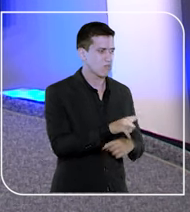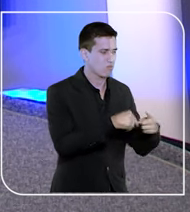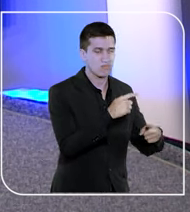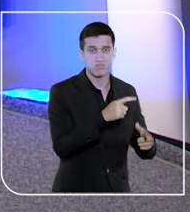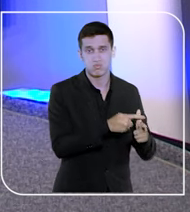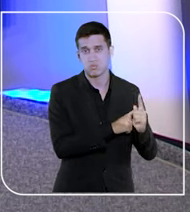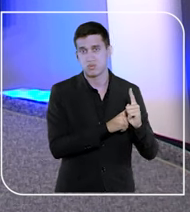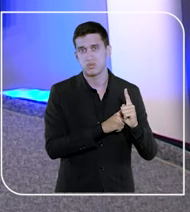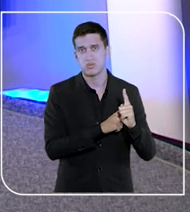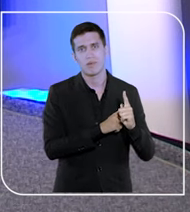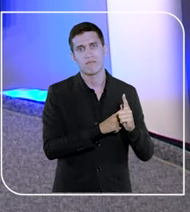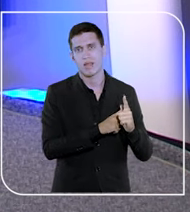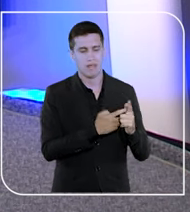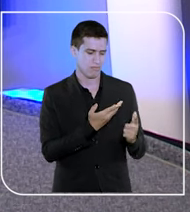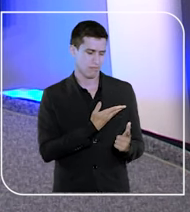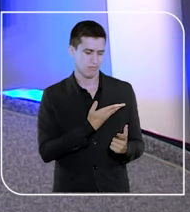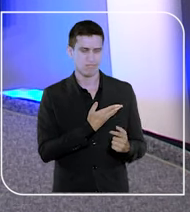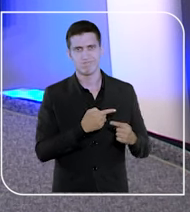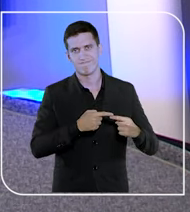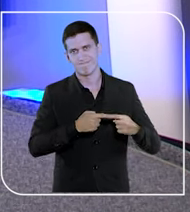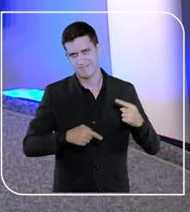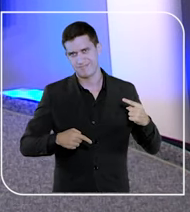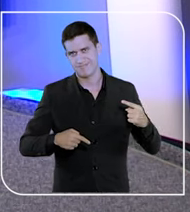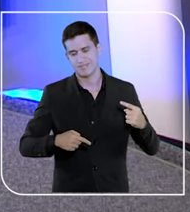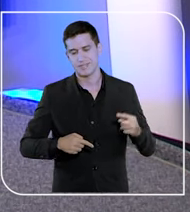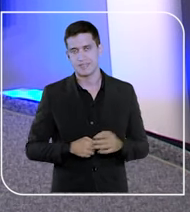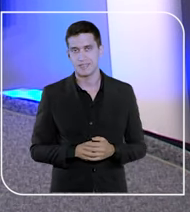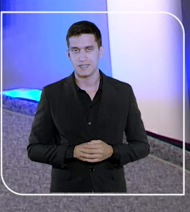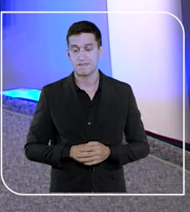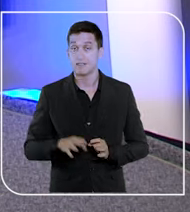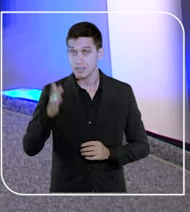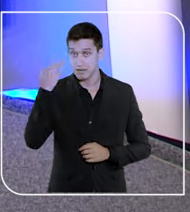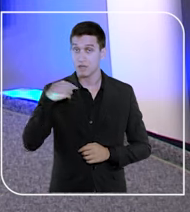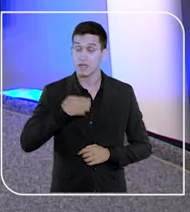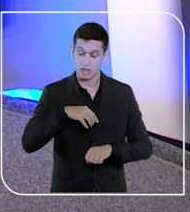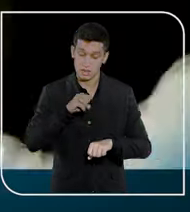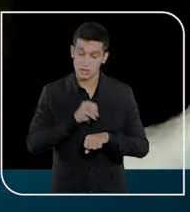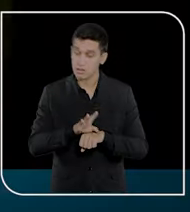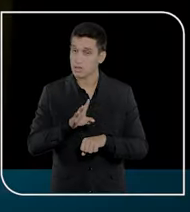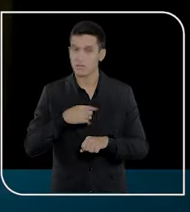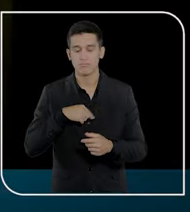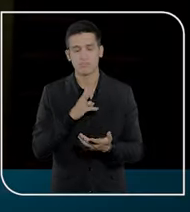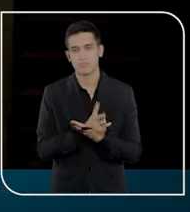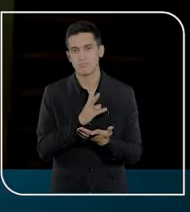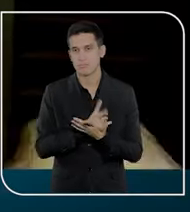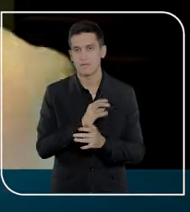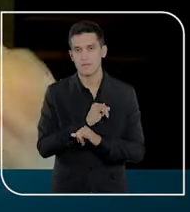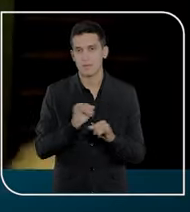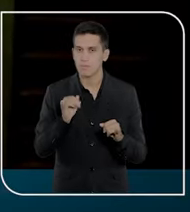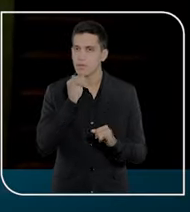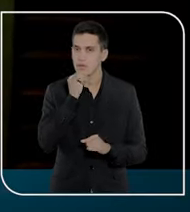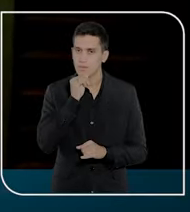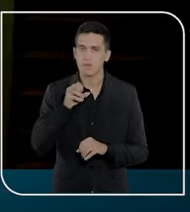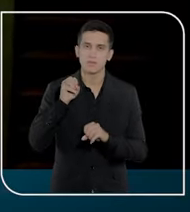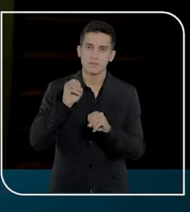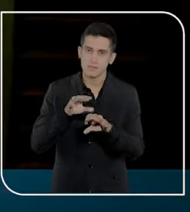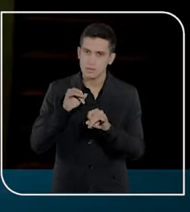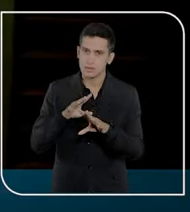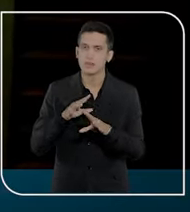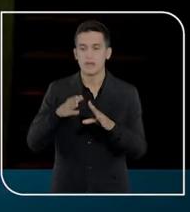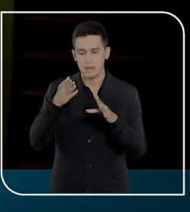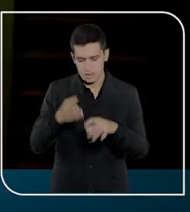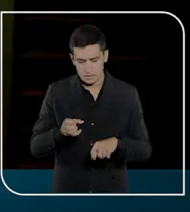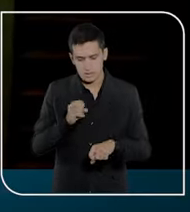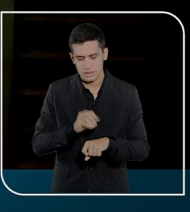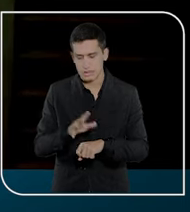que essa é a maior dica que eu dou para os meus alunos. Né? Falo, gente, a aula toda, do semestre todo, vale por essa dica.